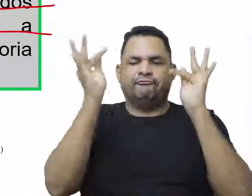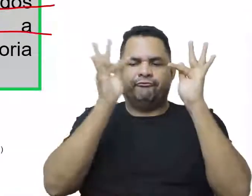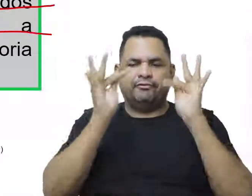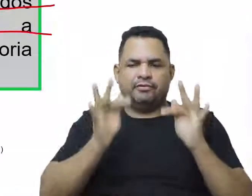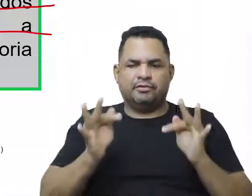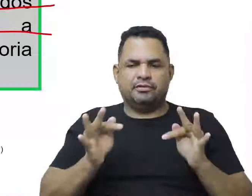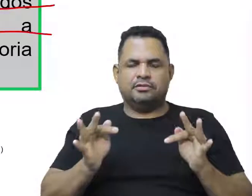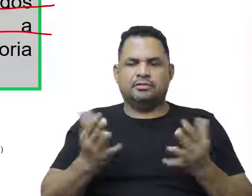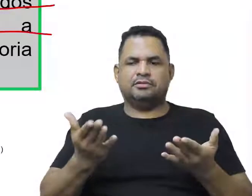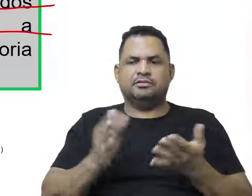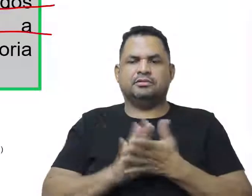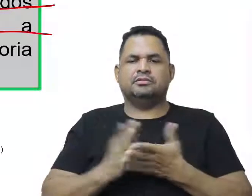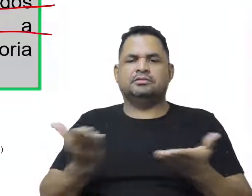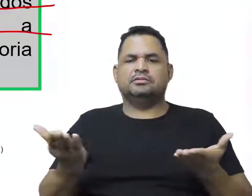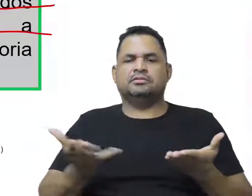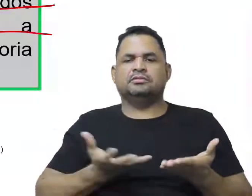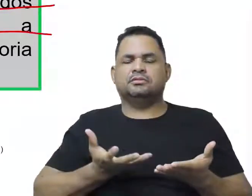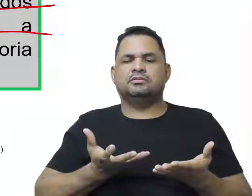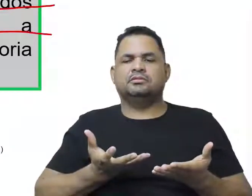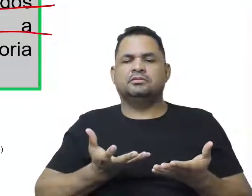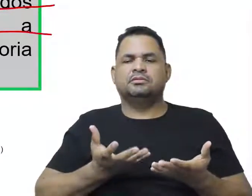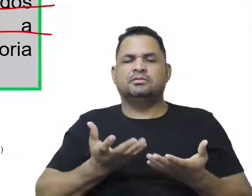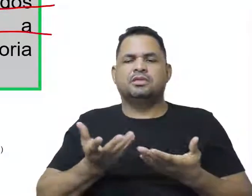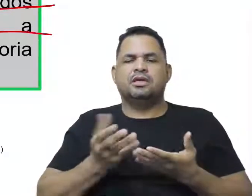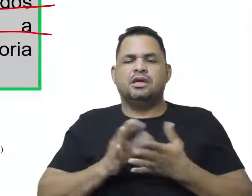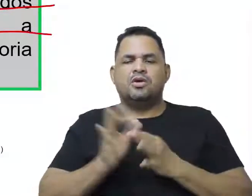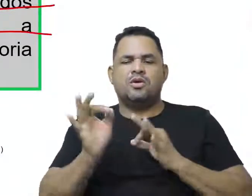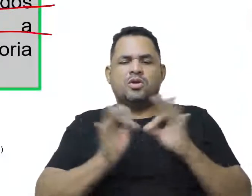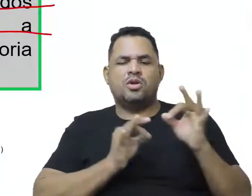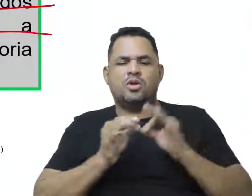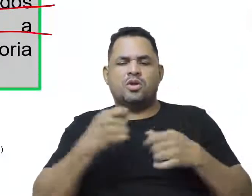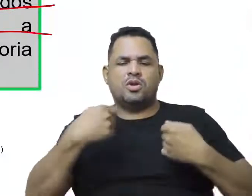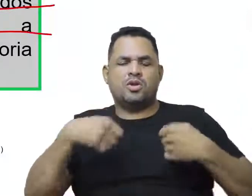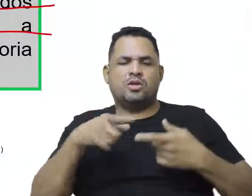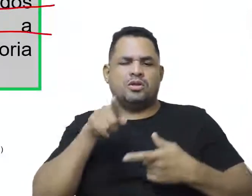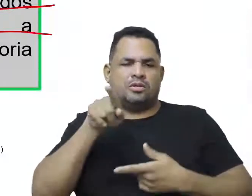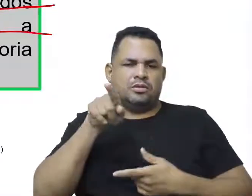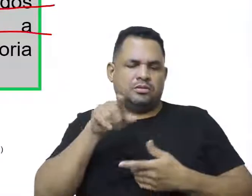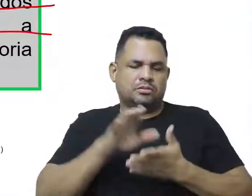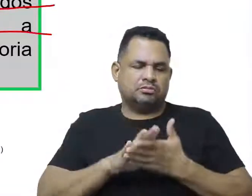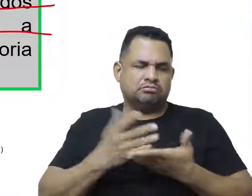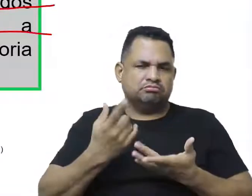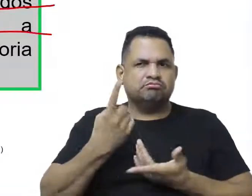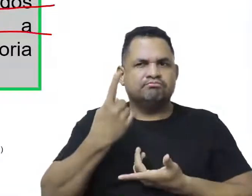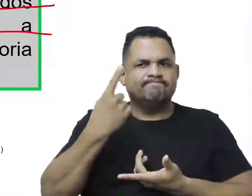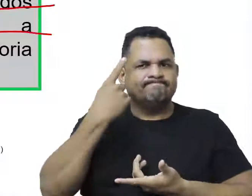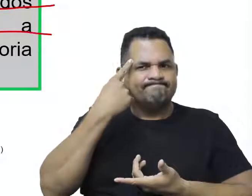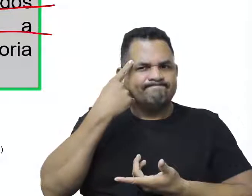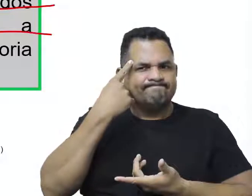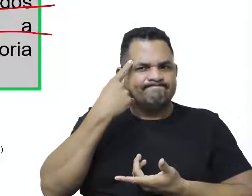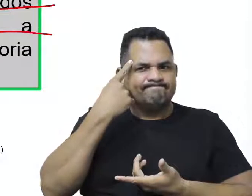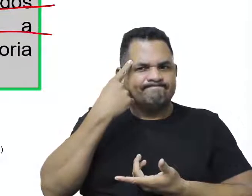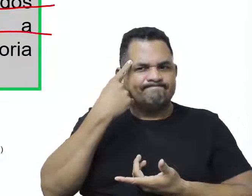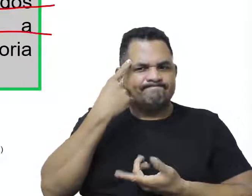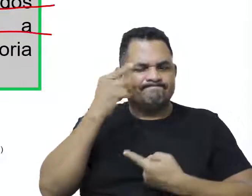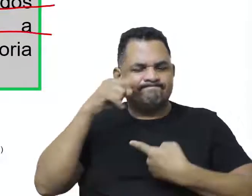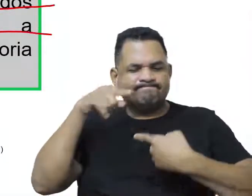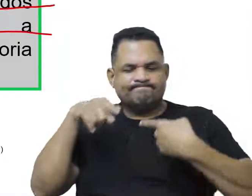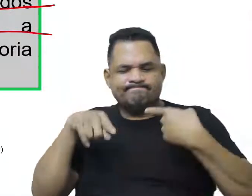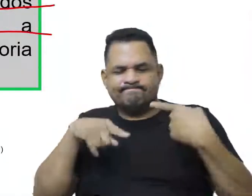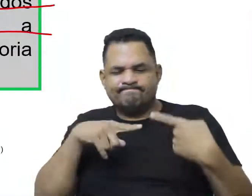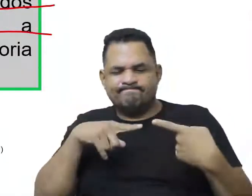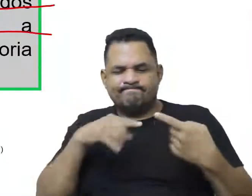vai te fazer feliz ele vai criando necessidades e e você vai criando aquilo como uma um